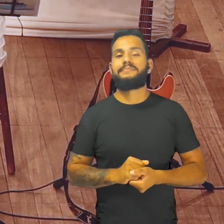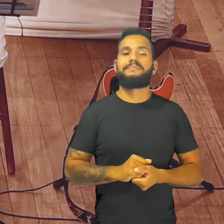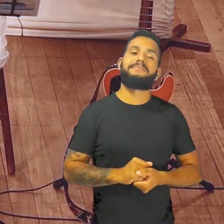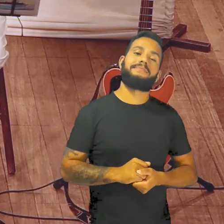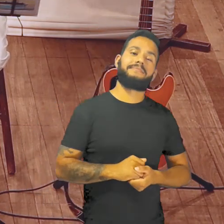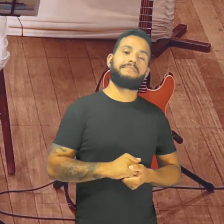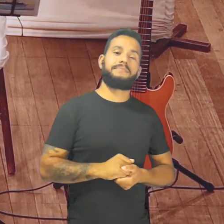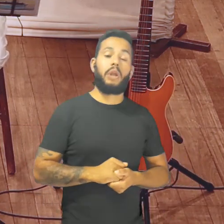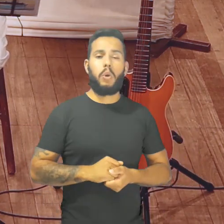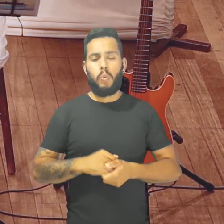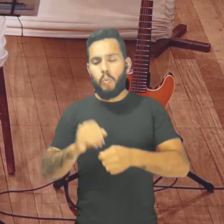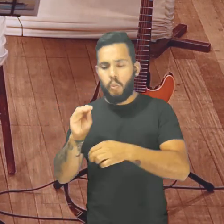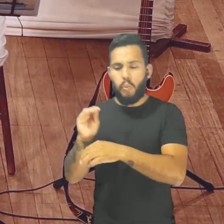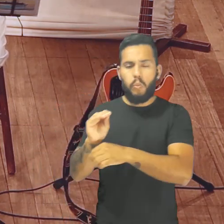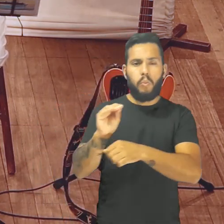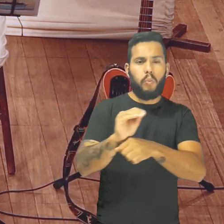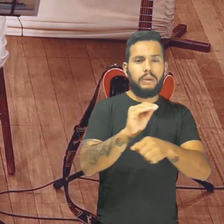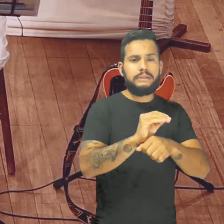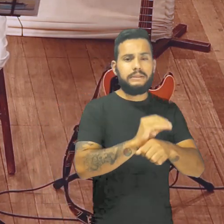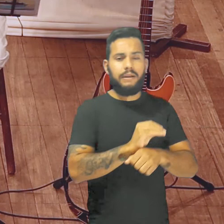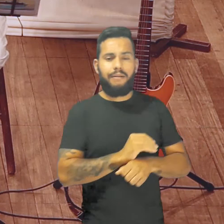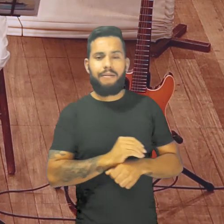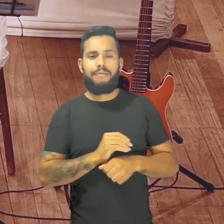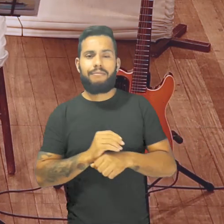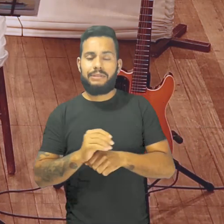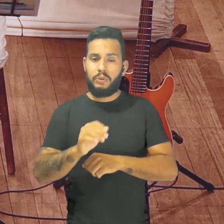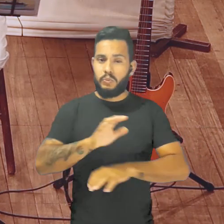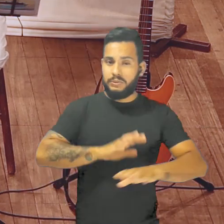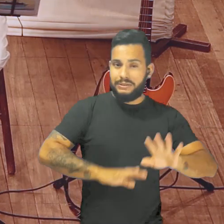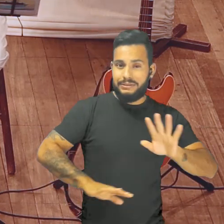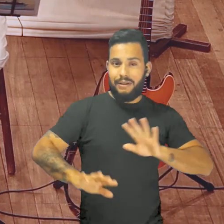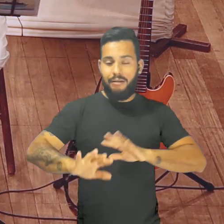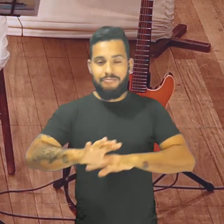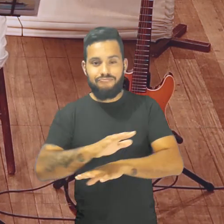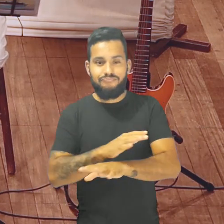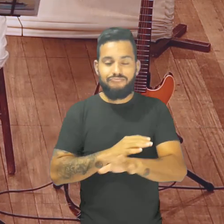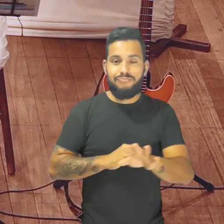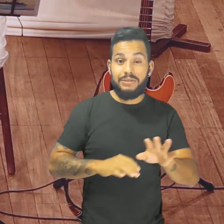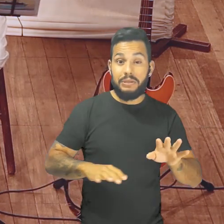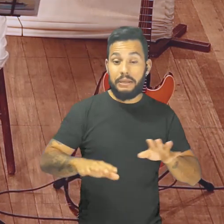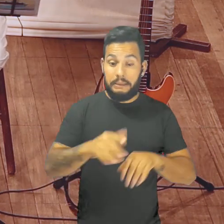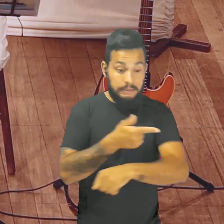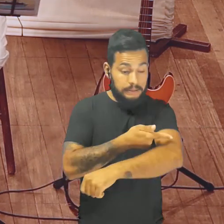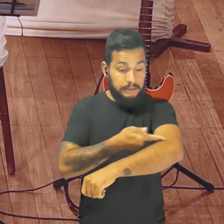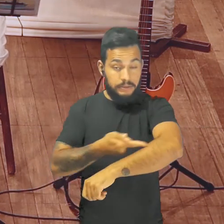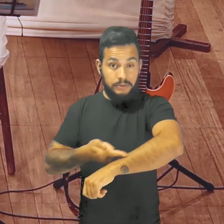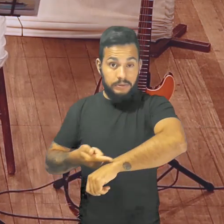Preservar, reciclar, poupar e respeitar, cuidar e